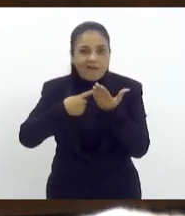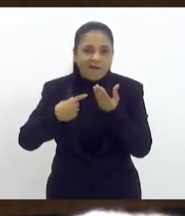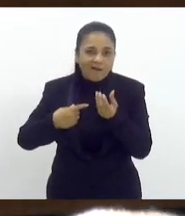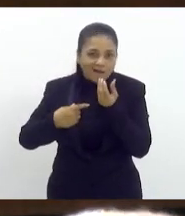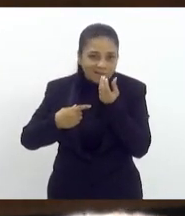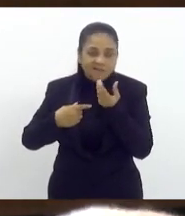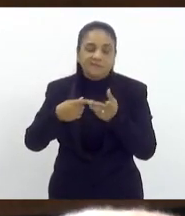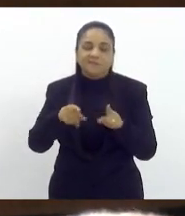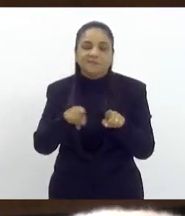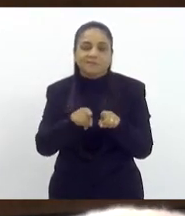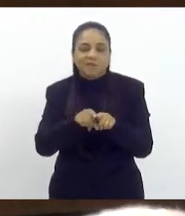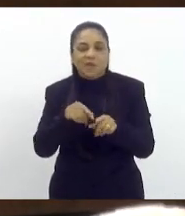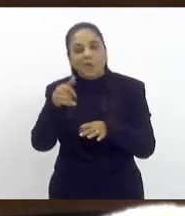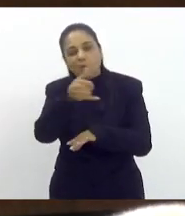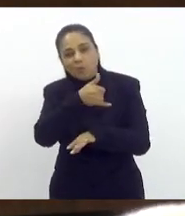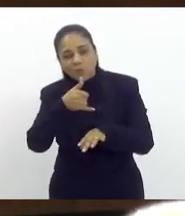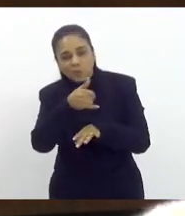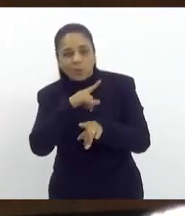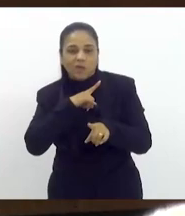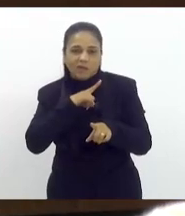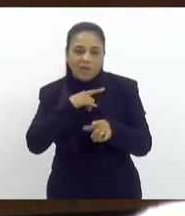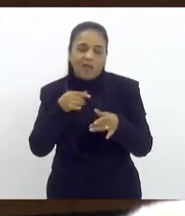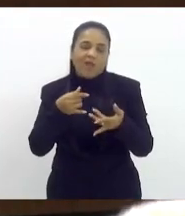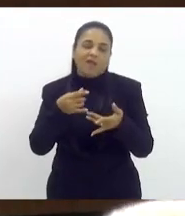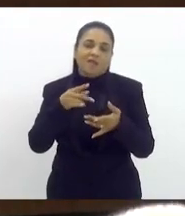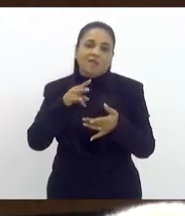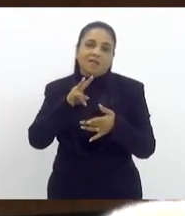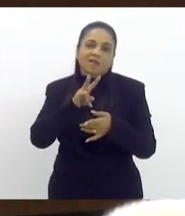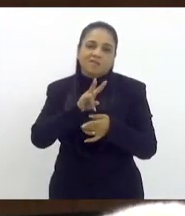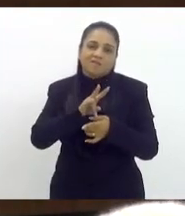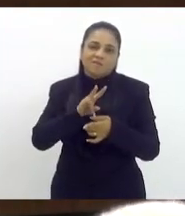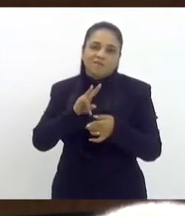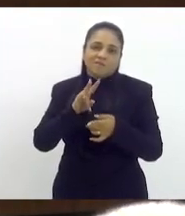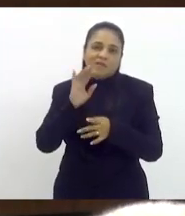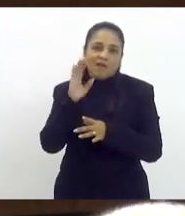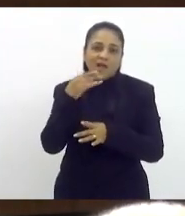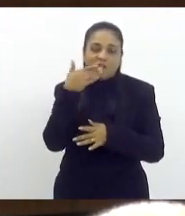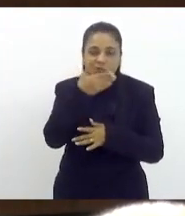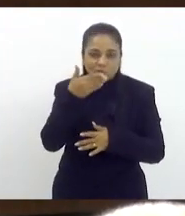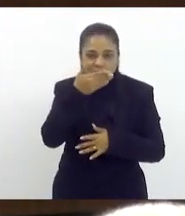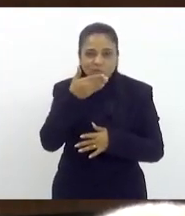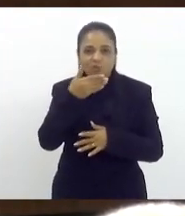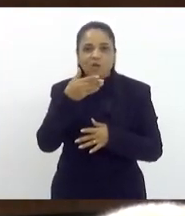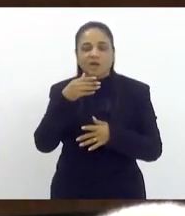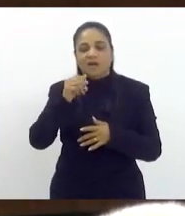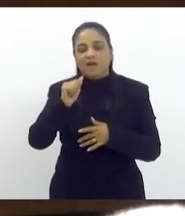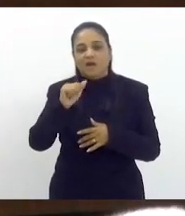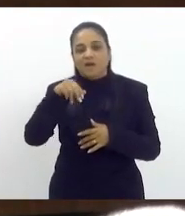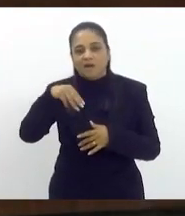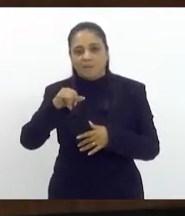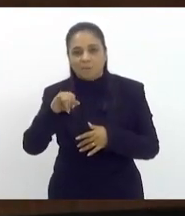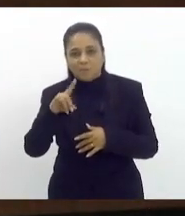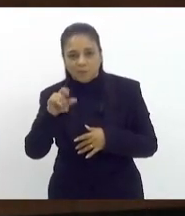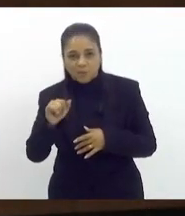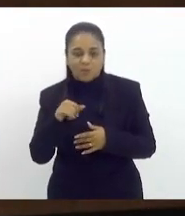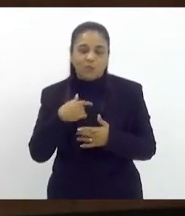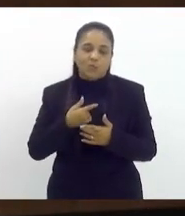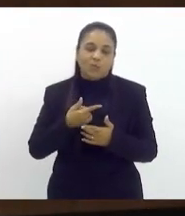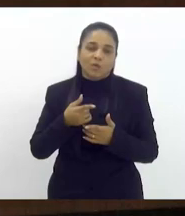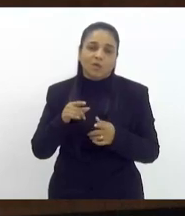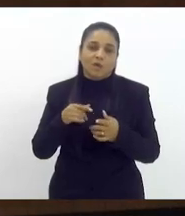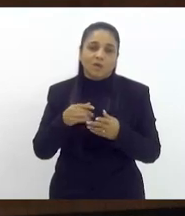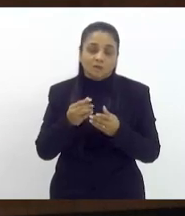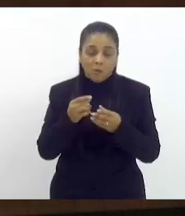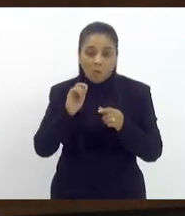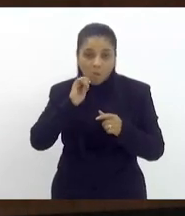contém substâncias como gordura vegetal açúcar amido soro de leite emulsificante ou outro até o pão